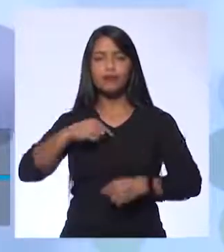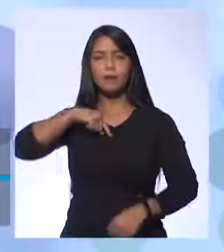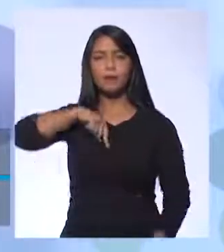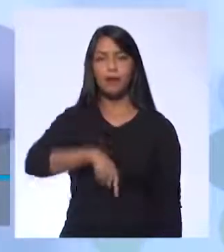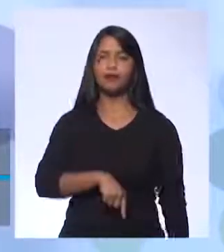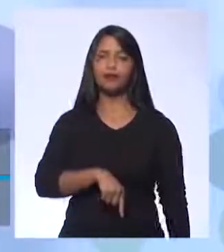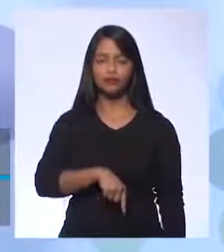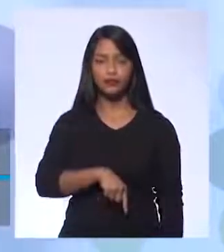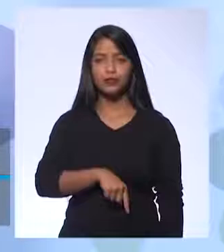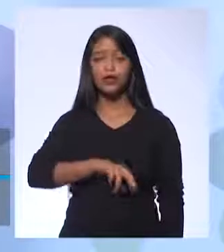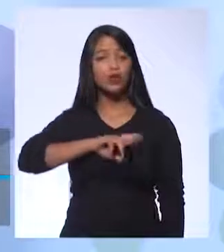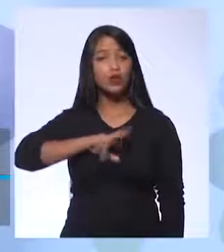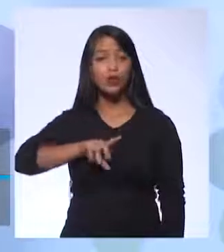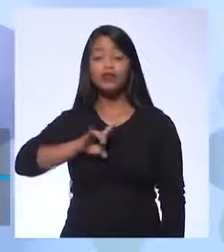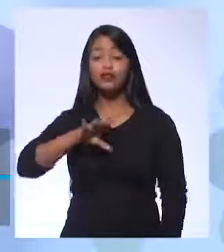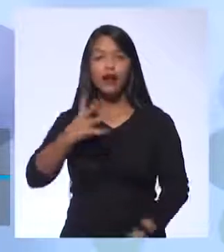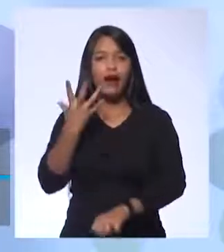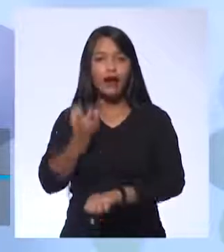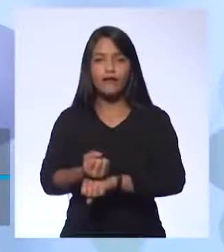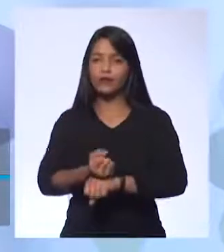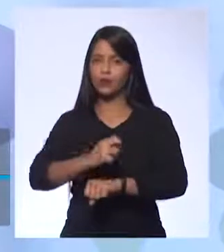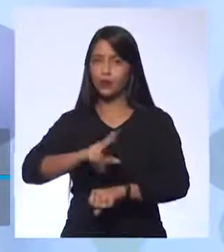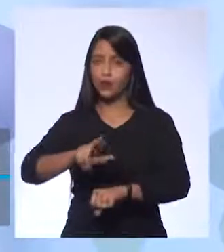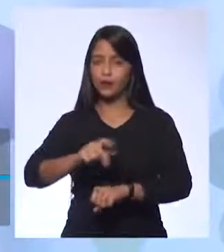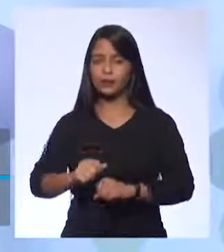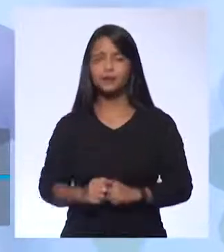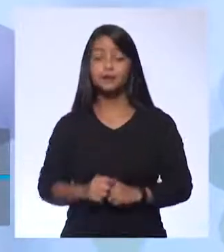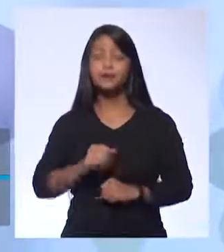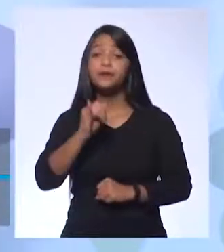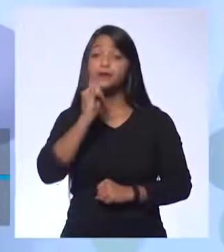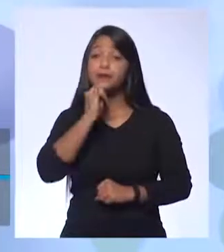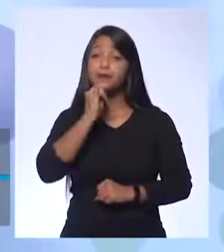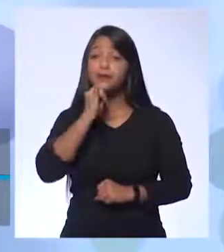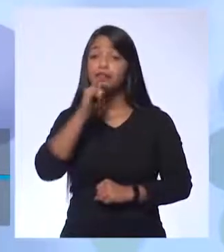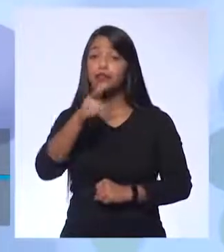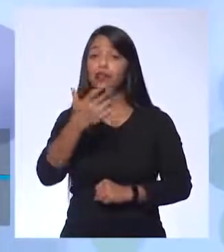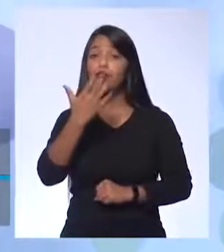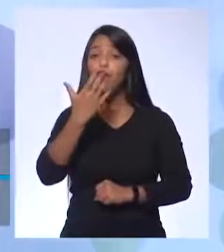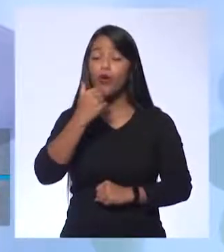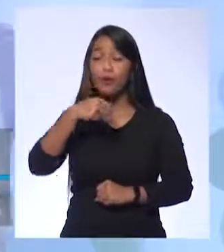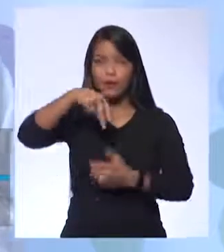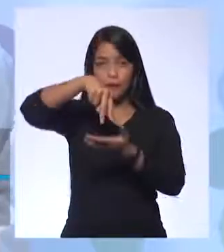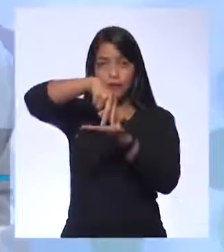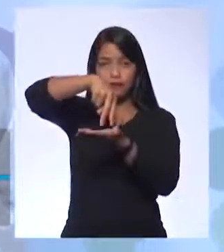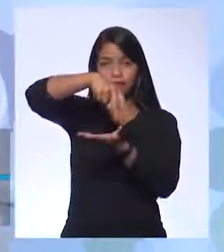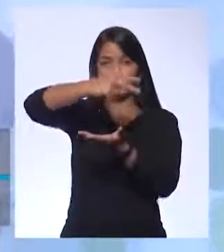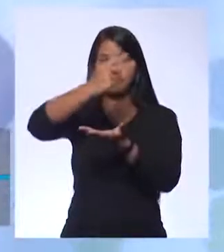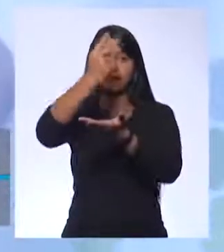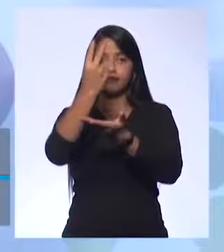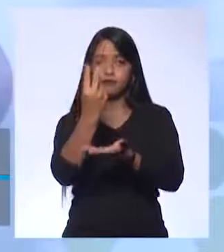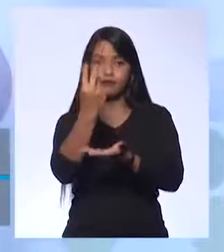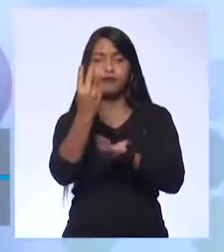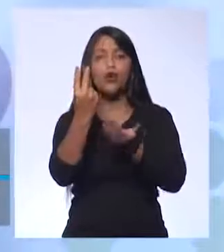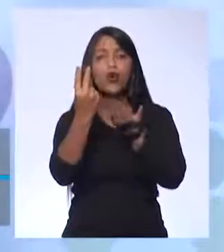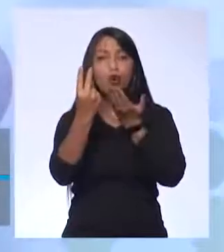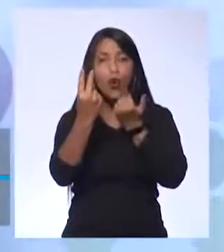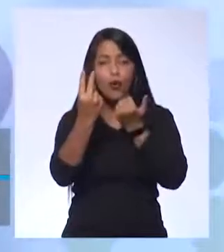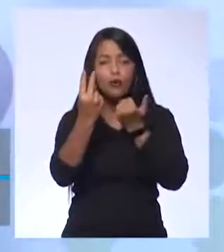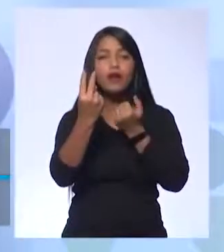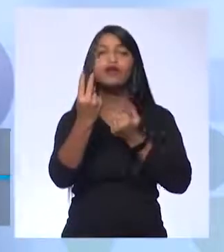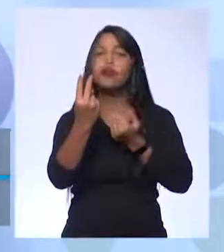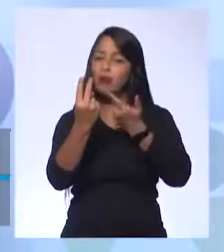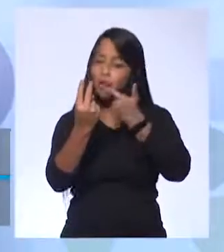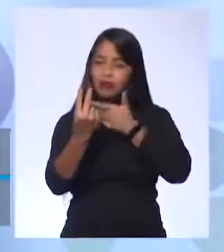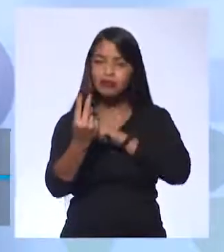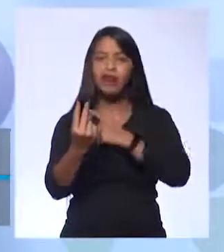gravidade. Diz-se que se você comer de ponta cabeça, a comida vai chegar no estômago do mesmo jeito, né? Lá no estômago ele vai